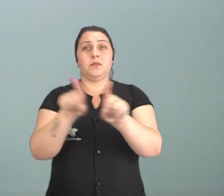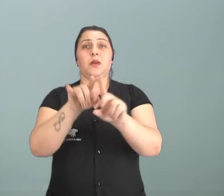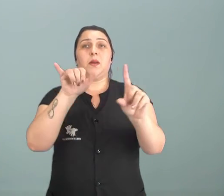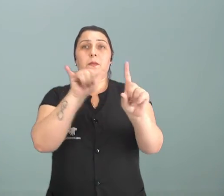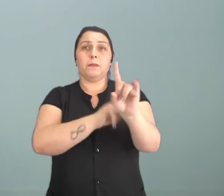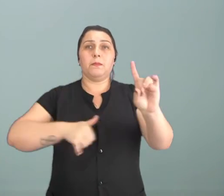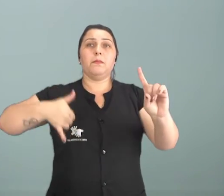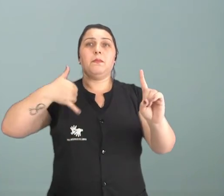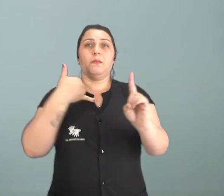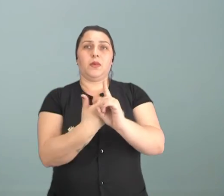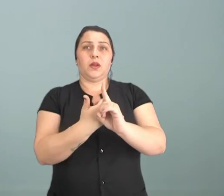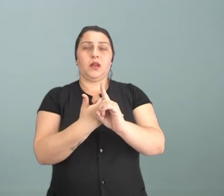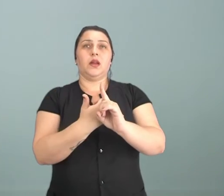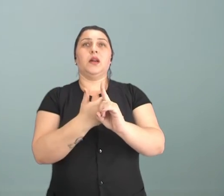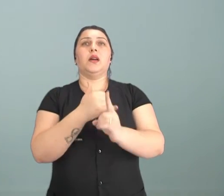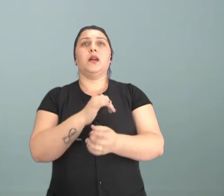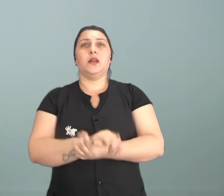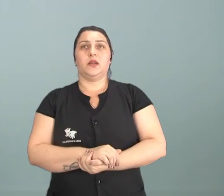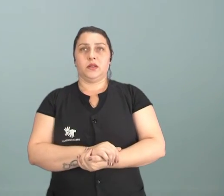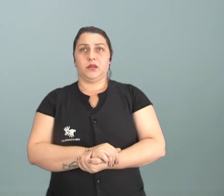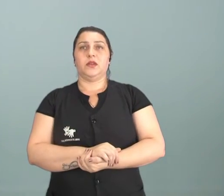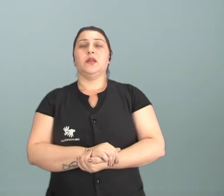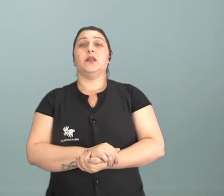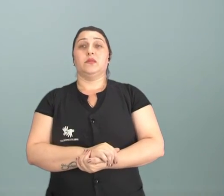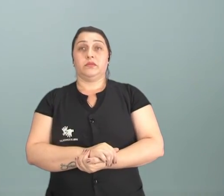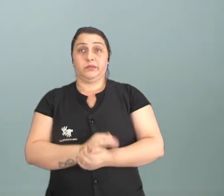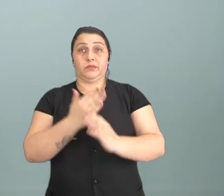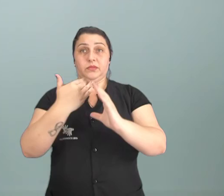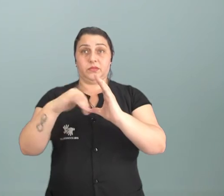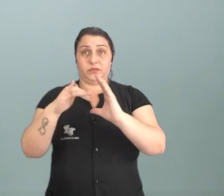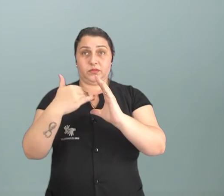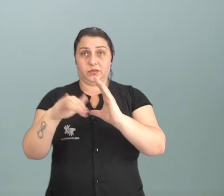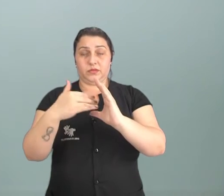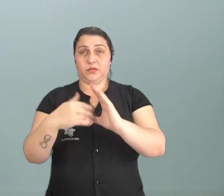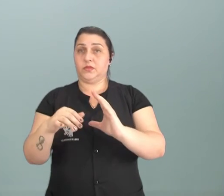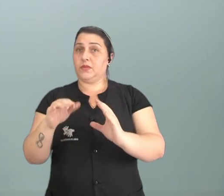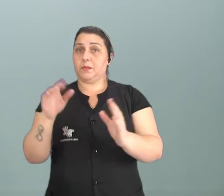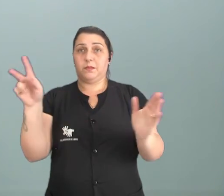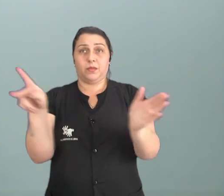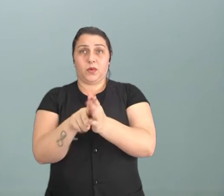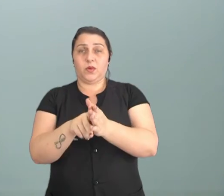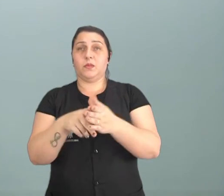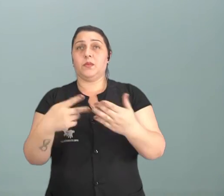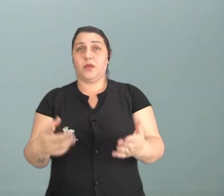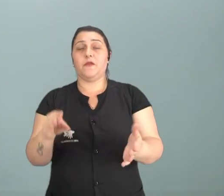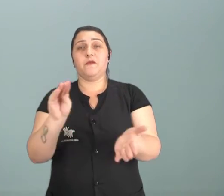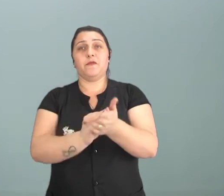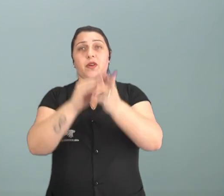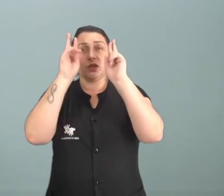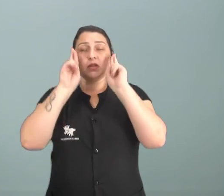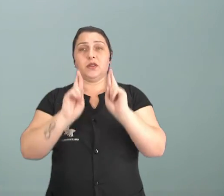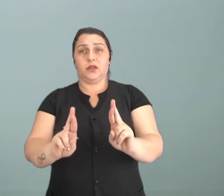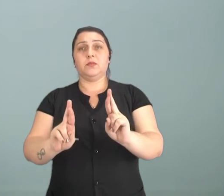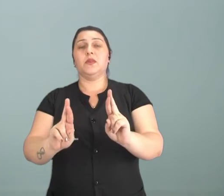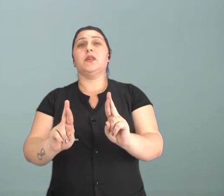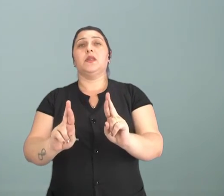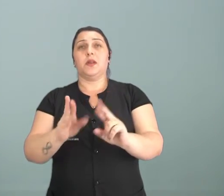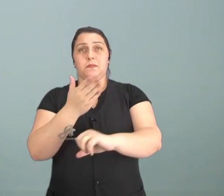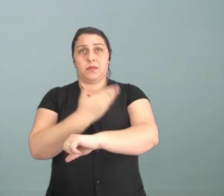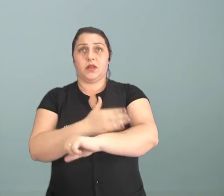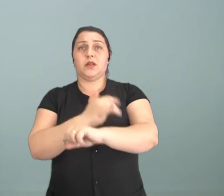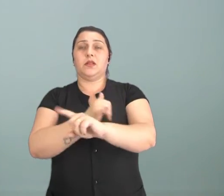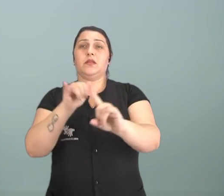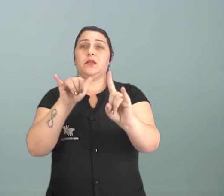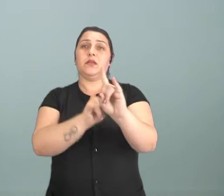praticar o bullying, tá? Mandando uma mensagem ou postando algo que não é adequado, é desrespeitoso. E é uma forma de praticar o